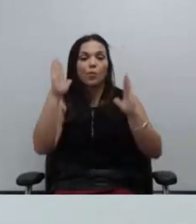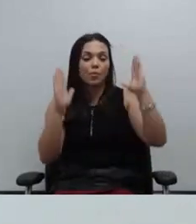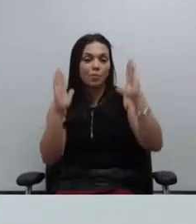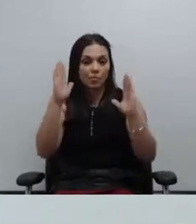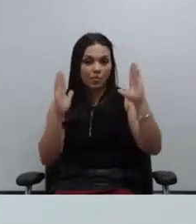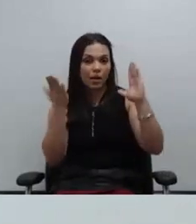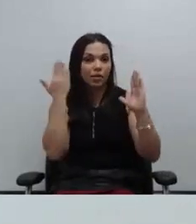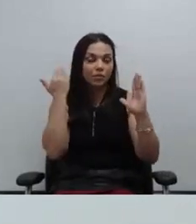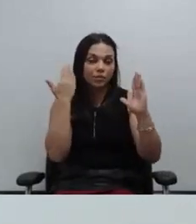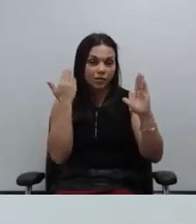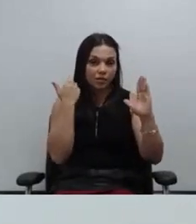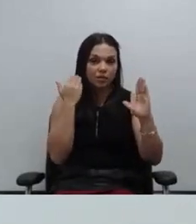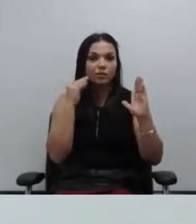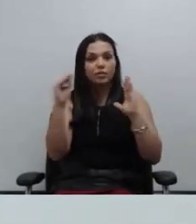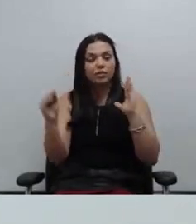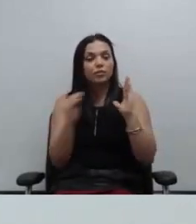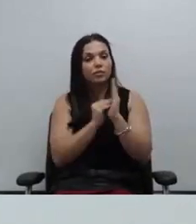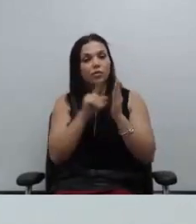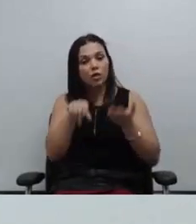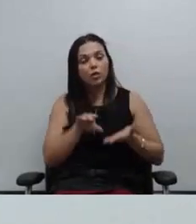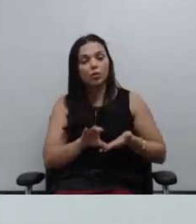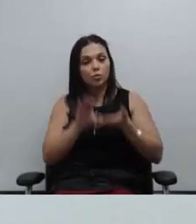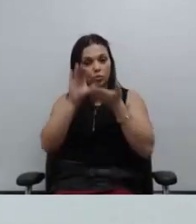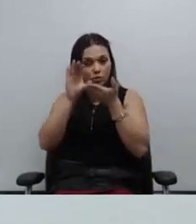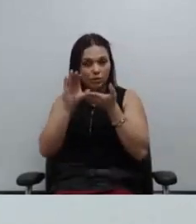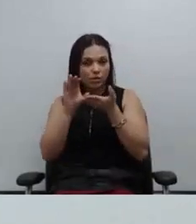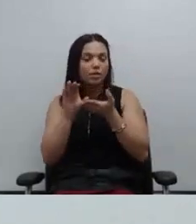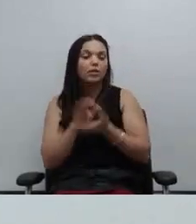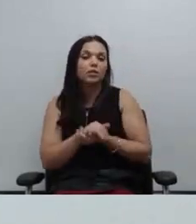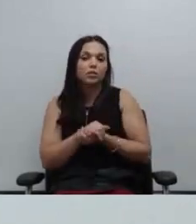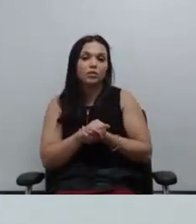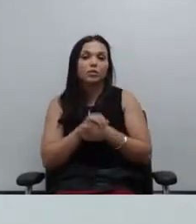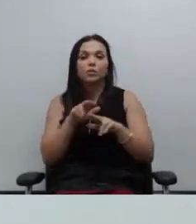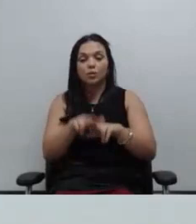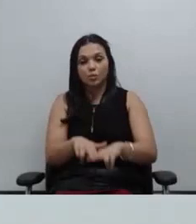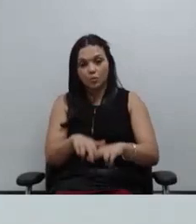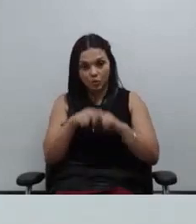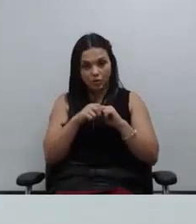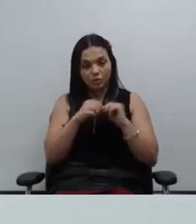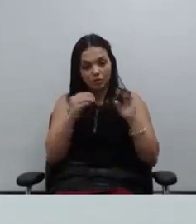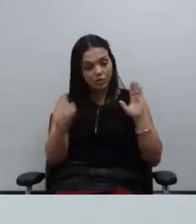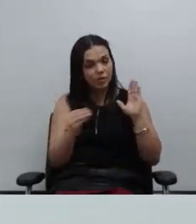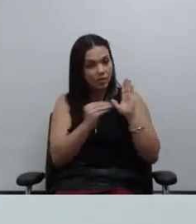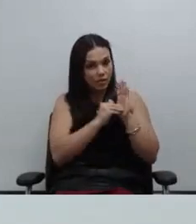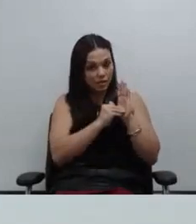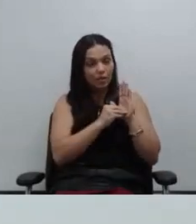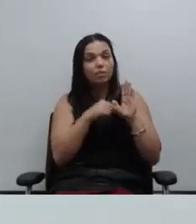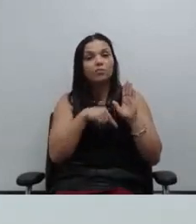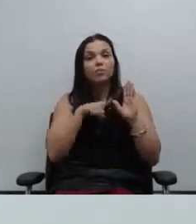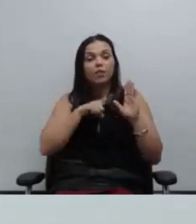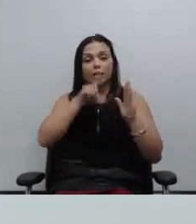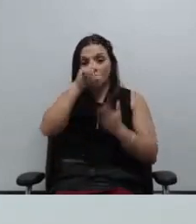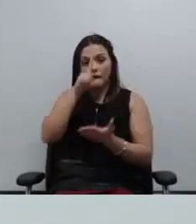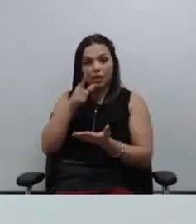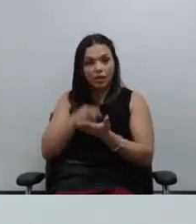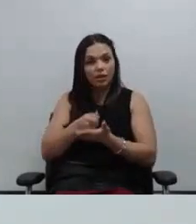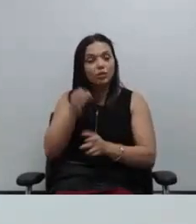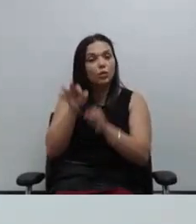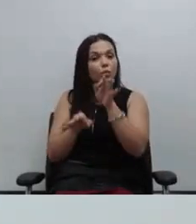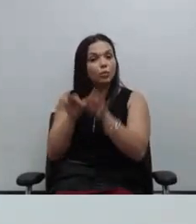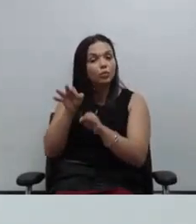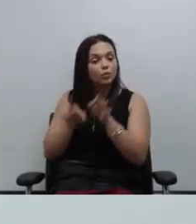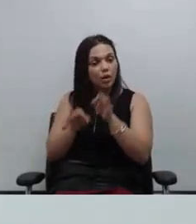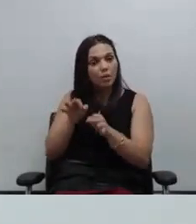anteriormente estabelecido, que foi acolhido pelo colegiado. Contudo, nesse ínterim, foi publicada a decisão proferida no julgamento do recurso